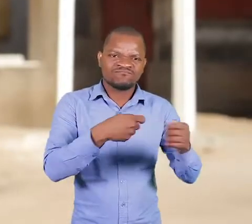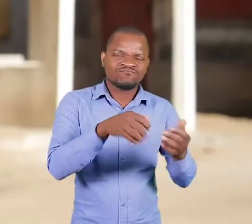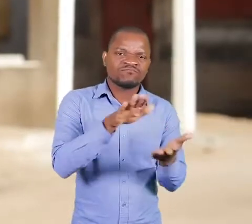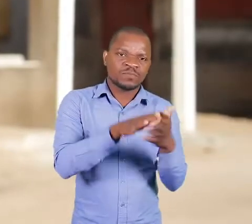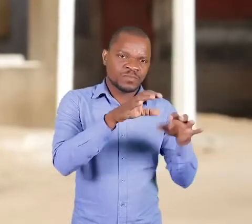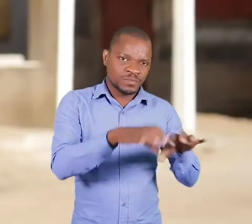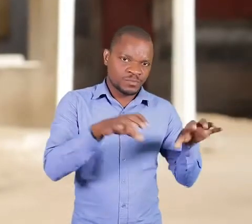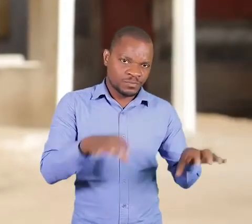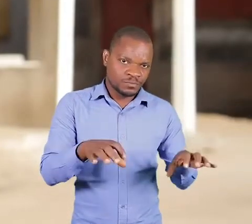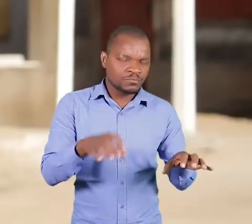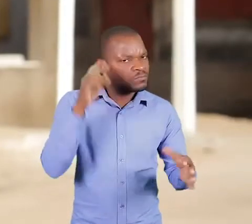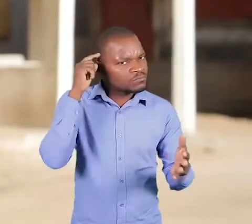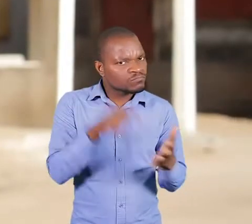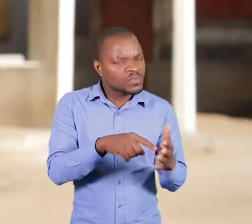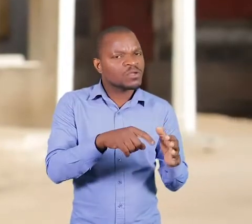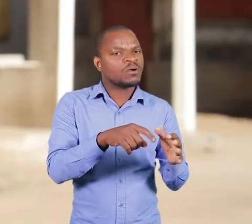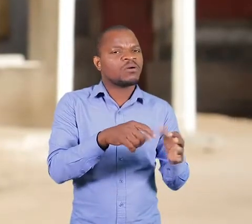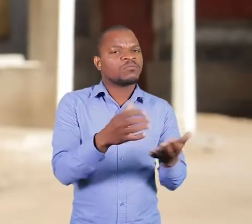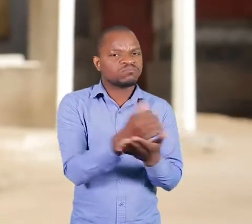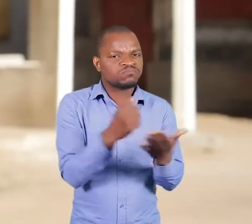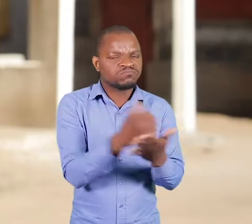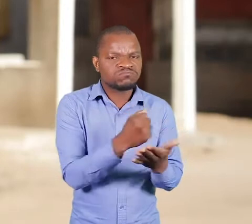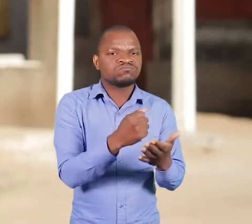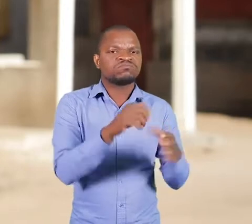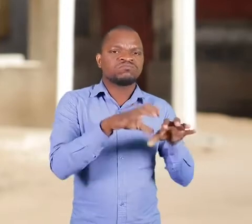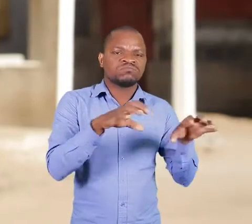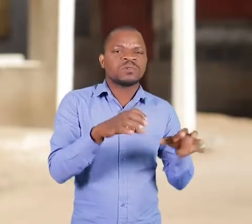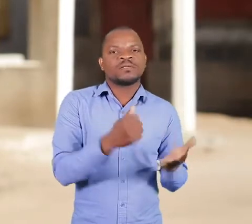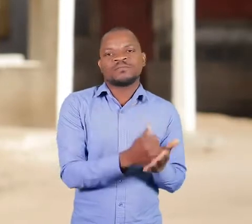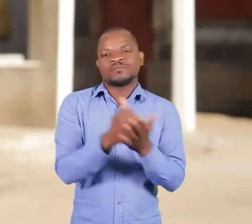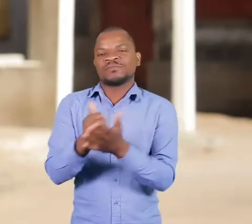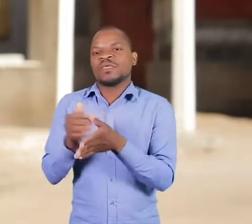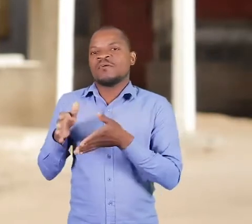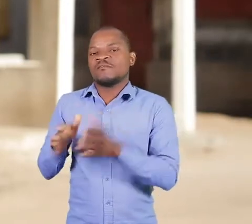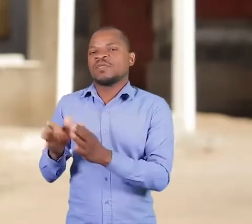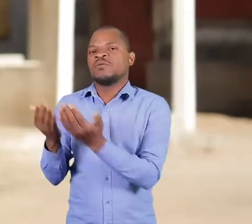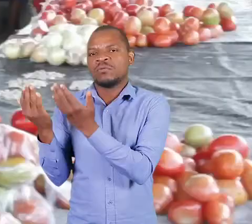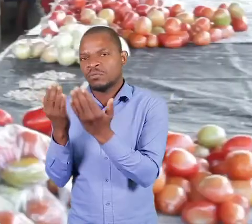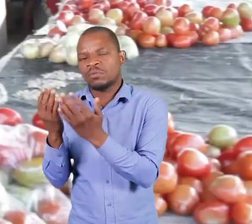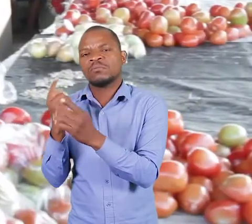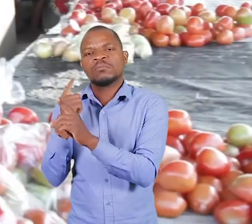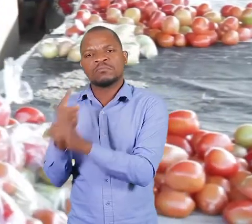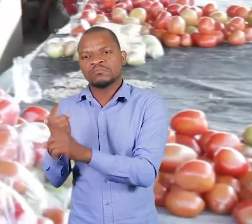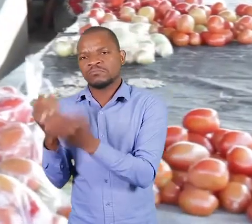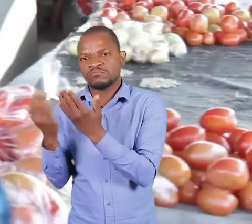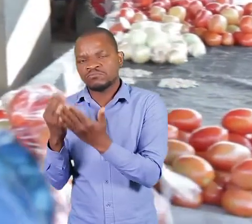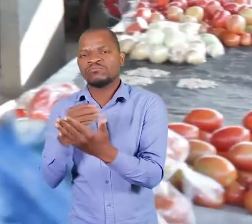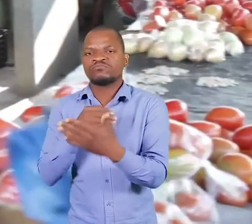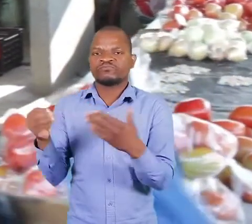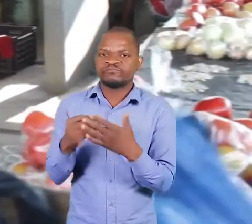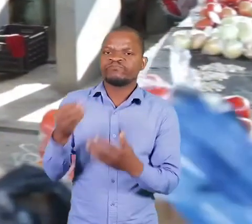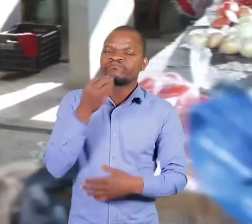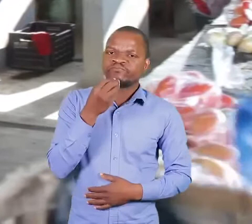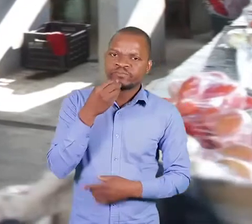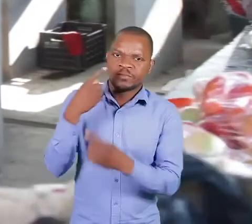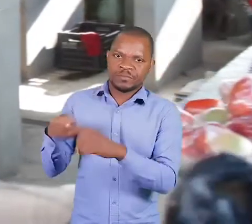casa. E conseguem ter o pão de cada dia, estando aqui no mercado. O mercado 5º Congresso na